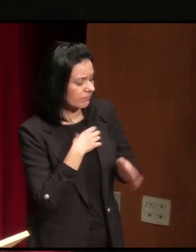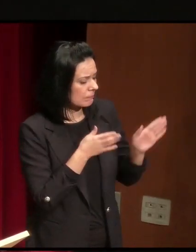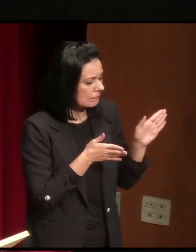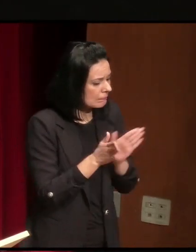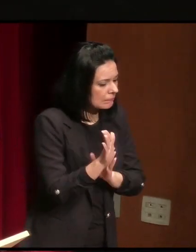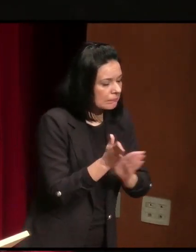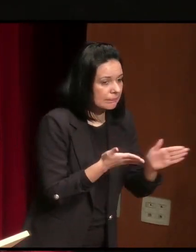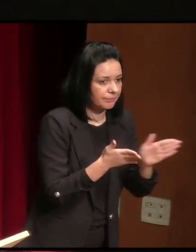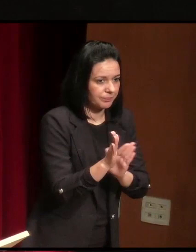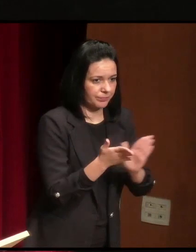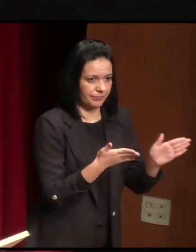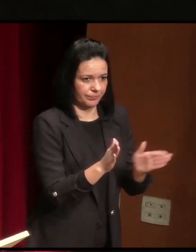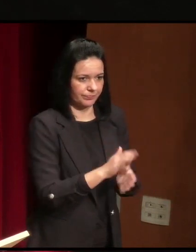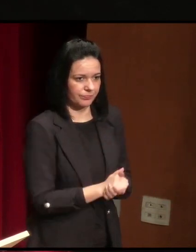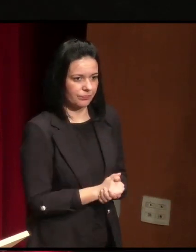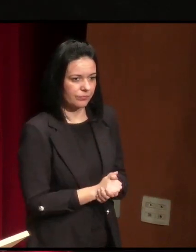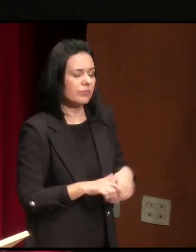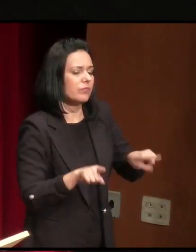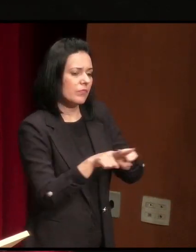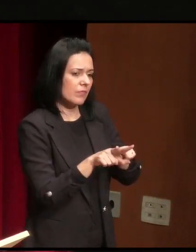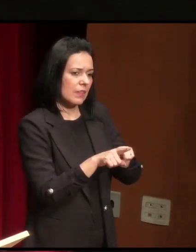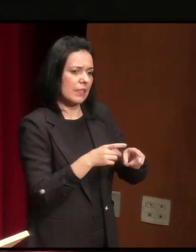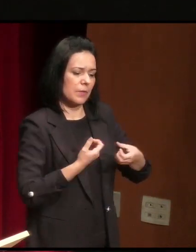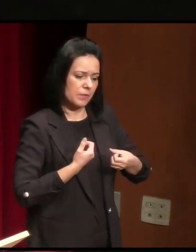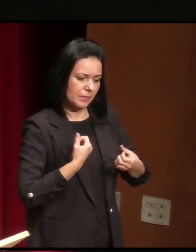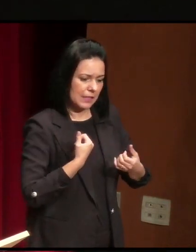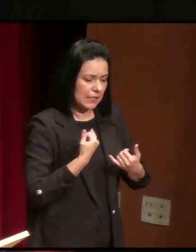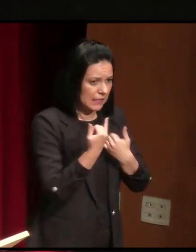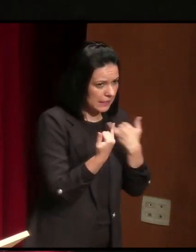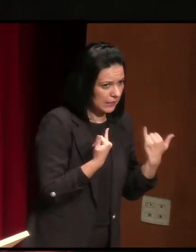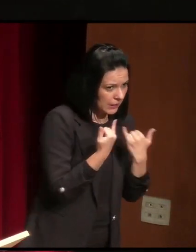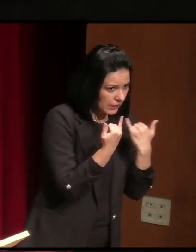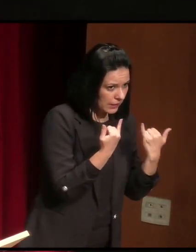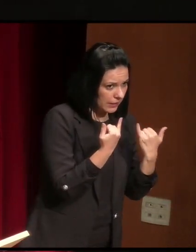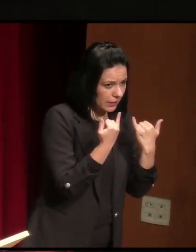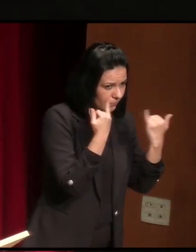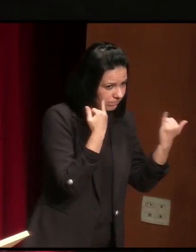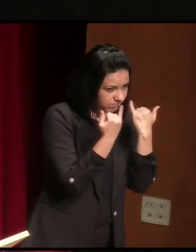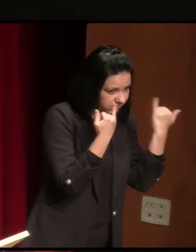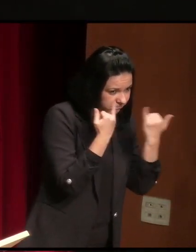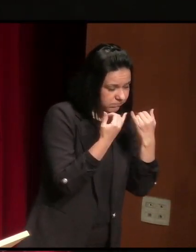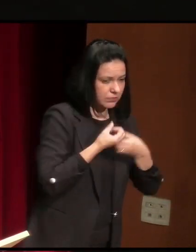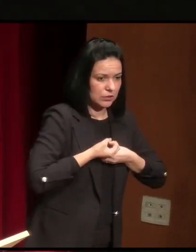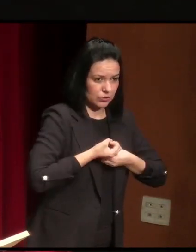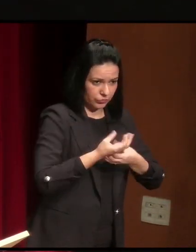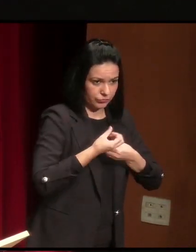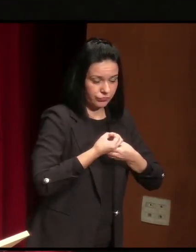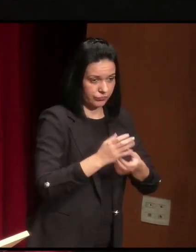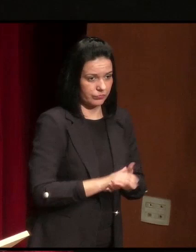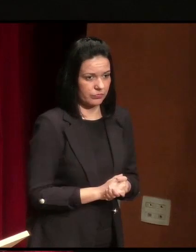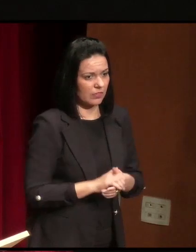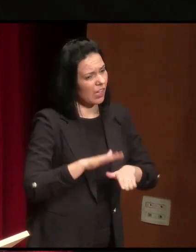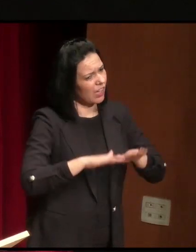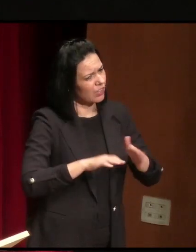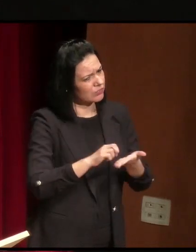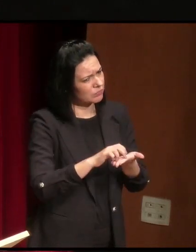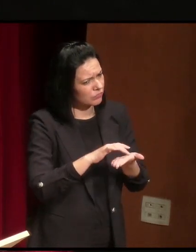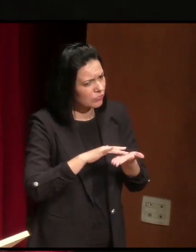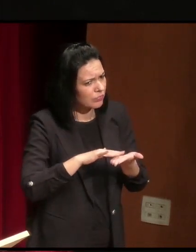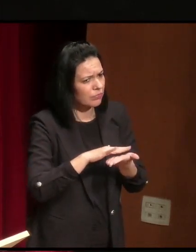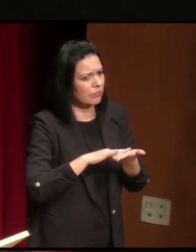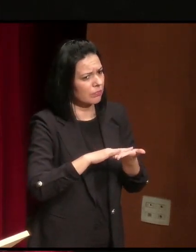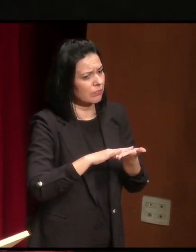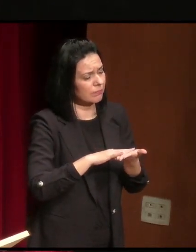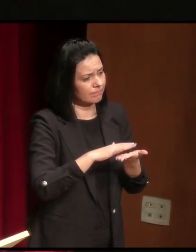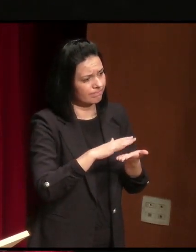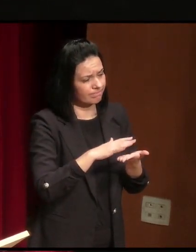acesso a informações, enfim. Uhum. Então, o Braille, apesar de algumas pessoas não serem mais